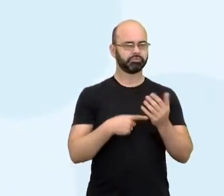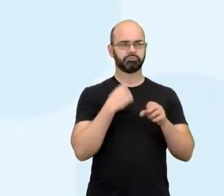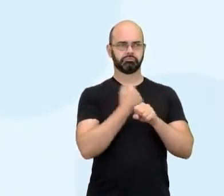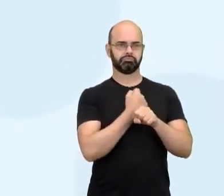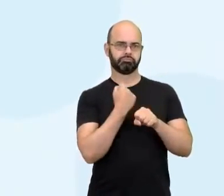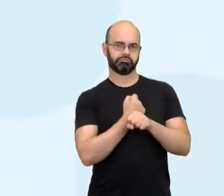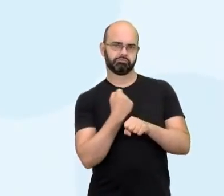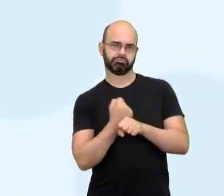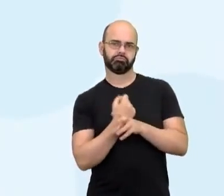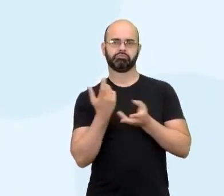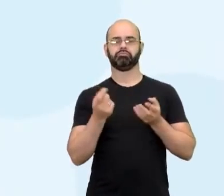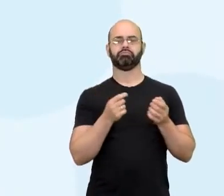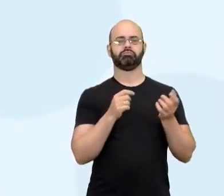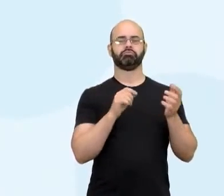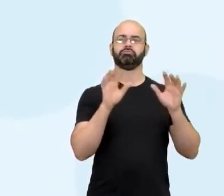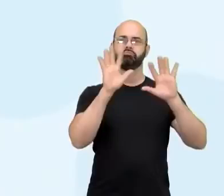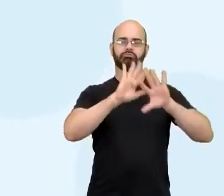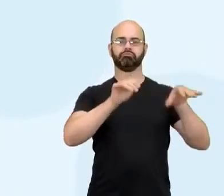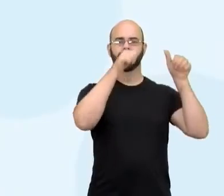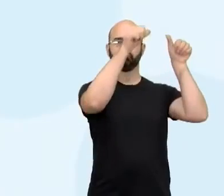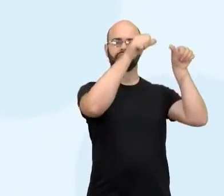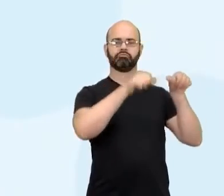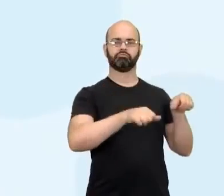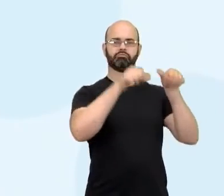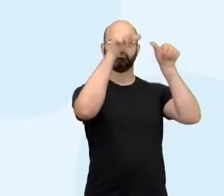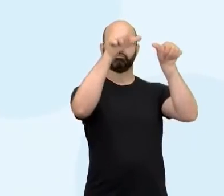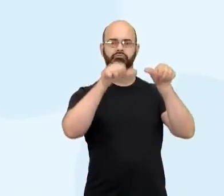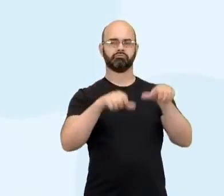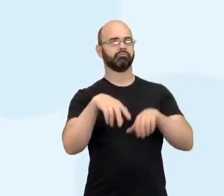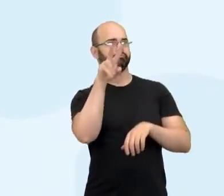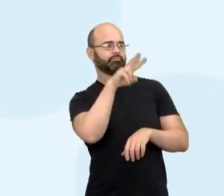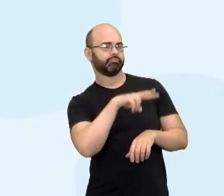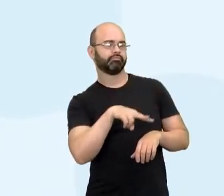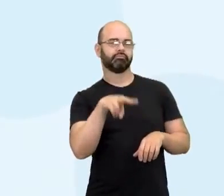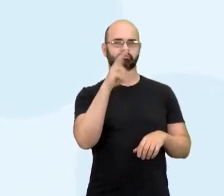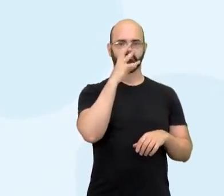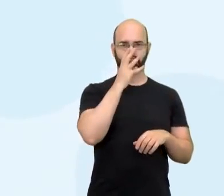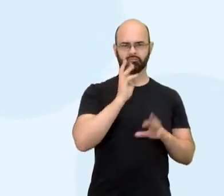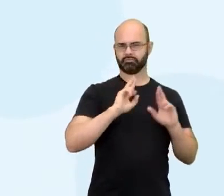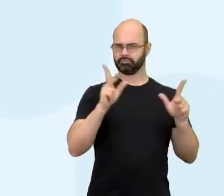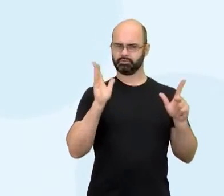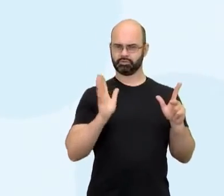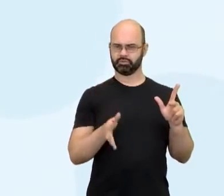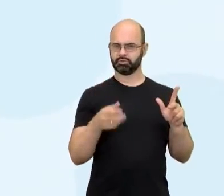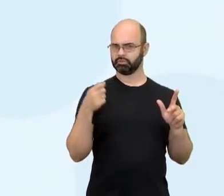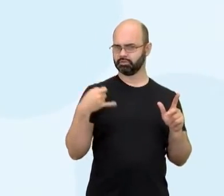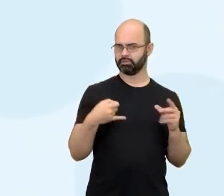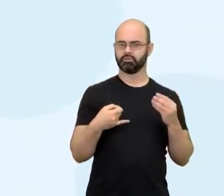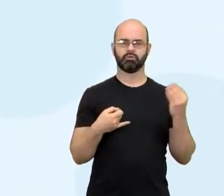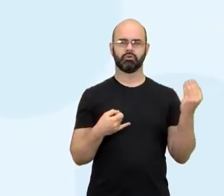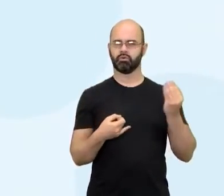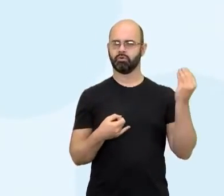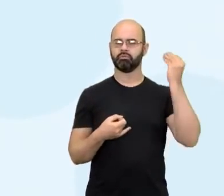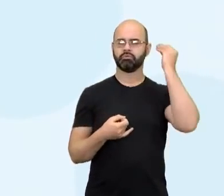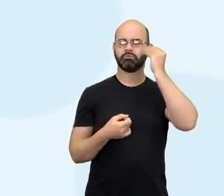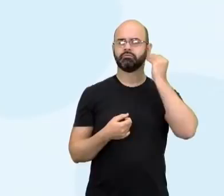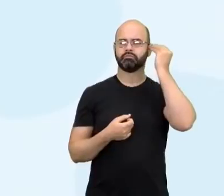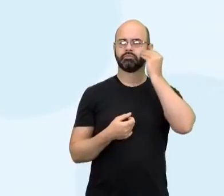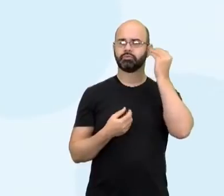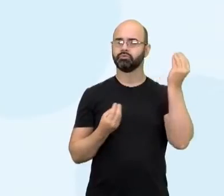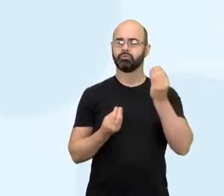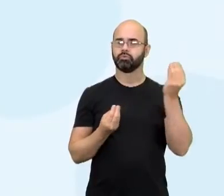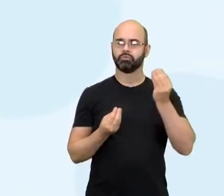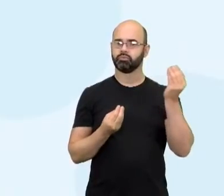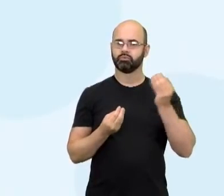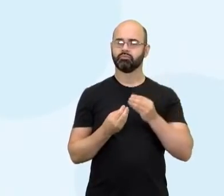escultura, tem algum mural? Como que é? Você já observou alguma coisa diferente? Se sim, como que é essa experiência, ou como foi essa experiência.